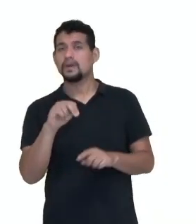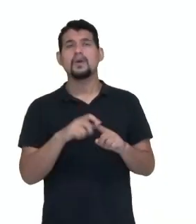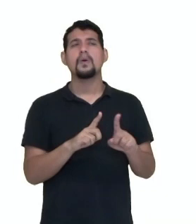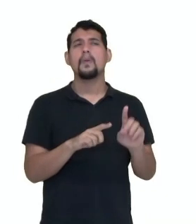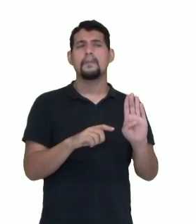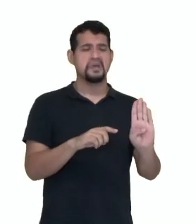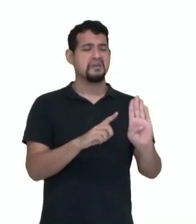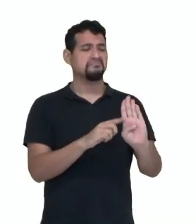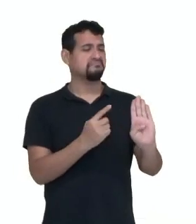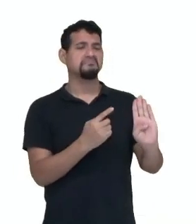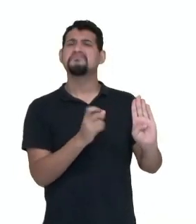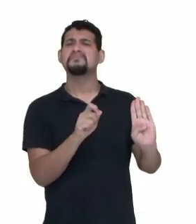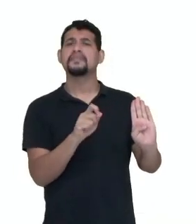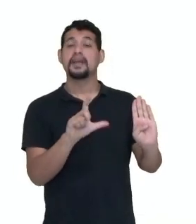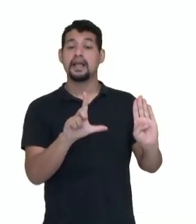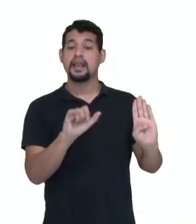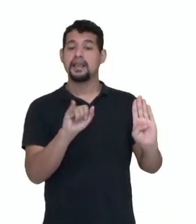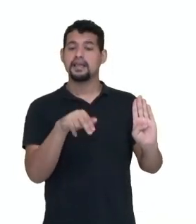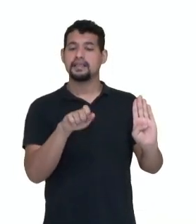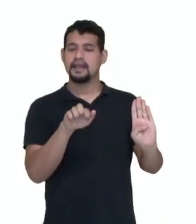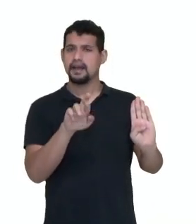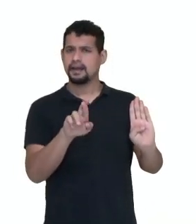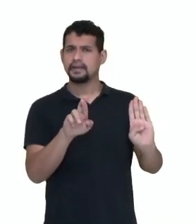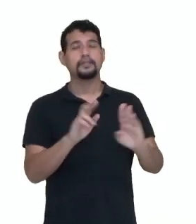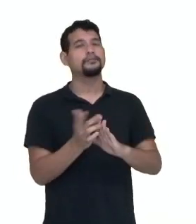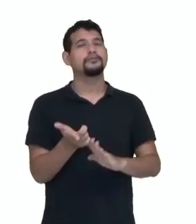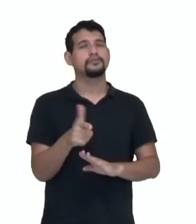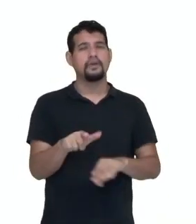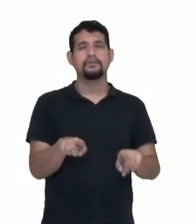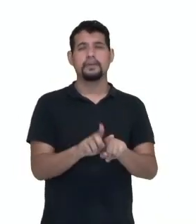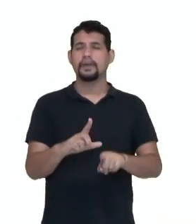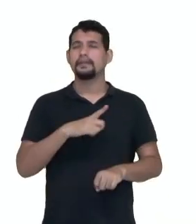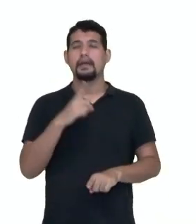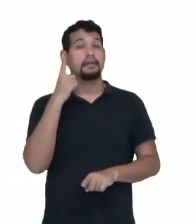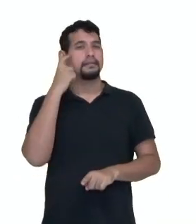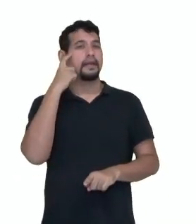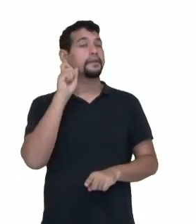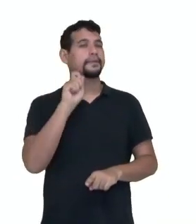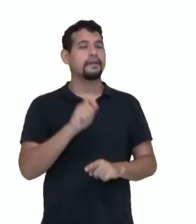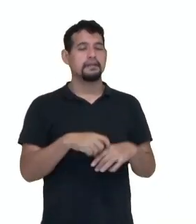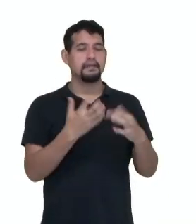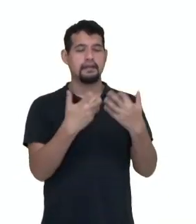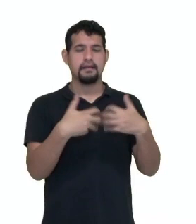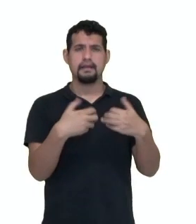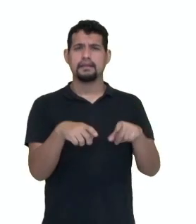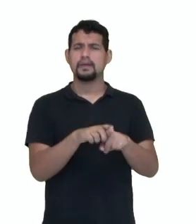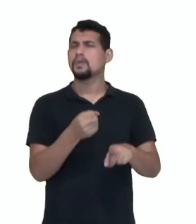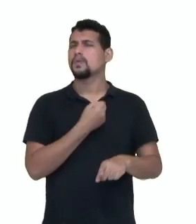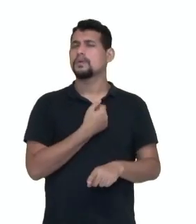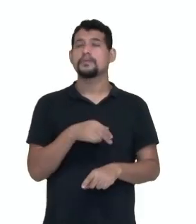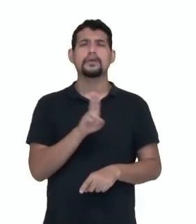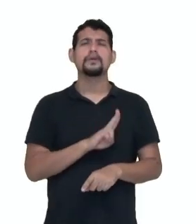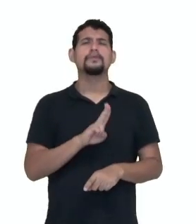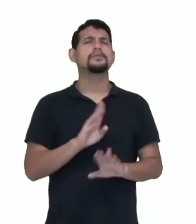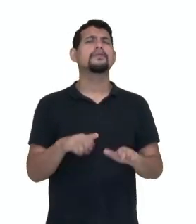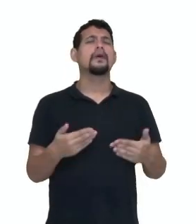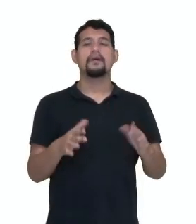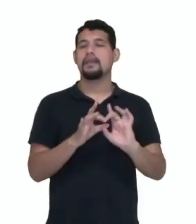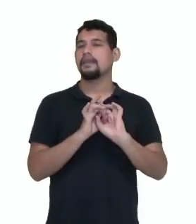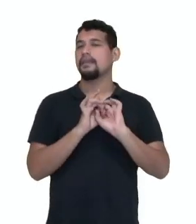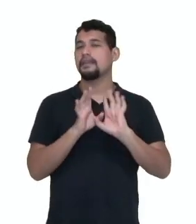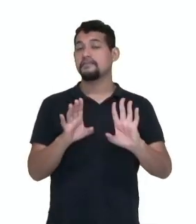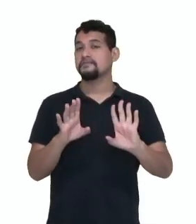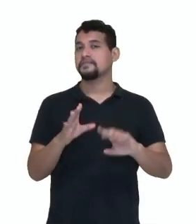que está sozinha, é o coeficiente linear. Então aqui de novo aquela ideia da máquina. O número que eu coloco lá dentro é livre,